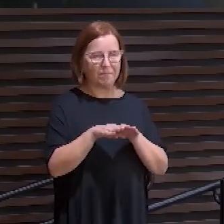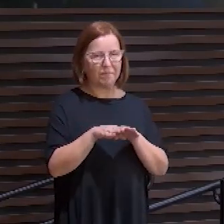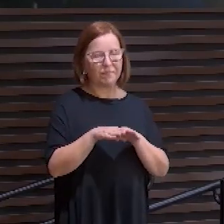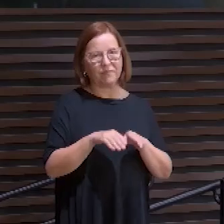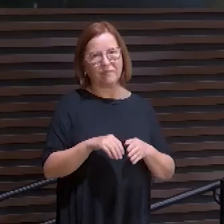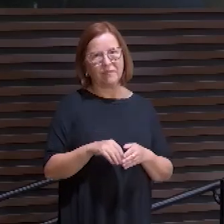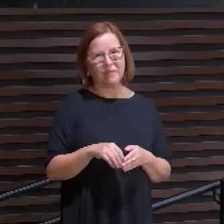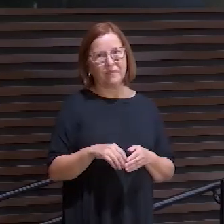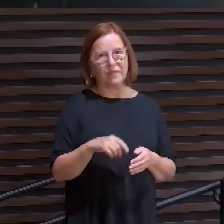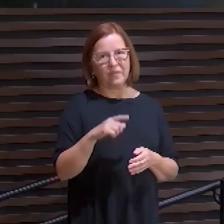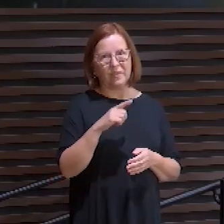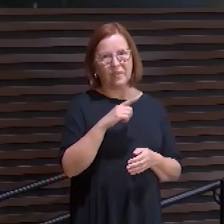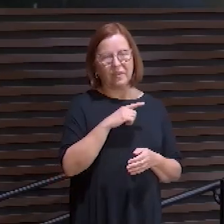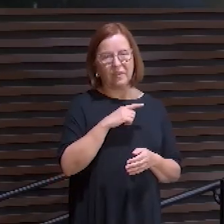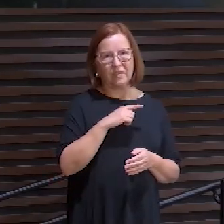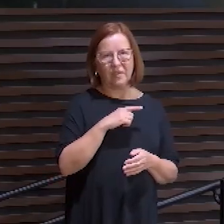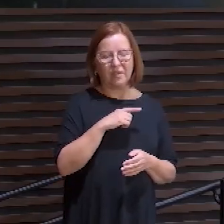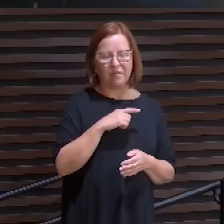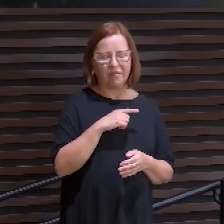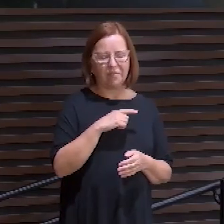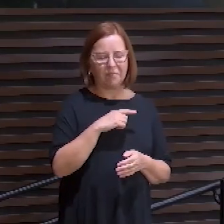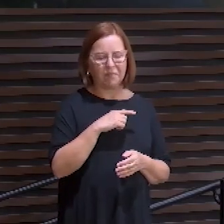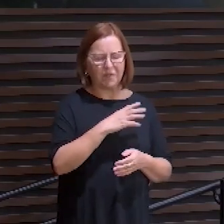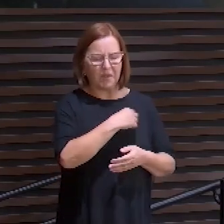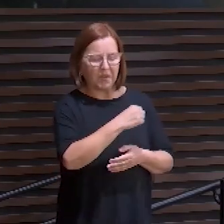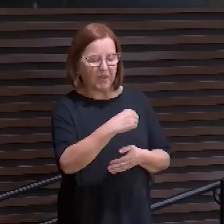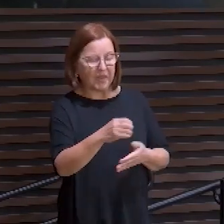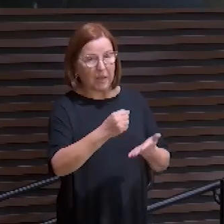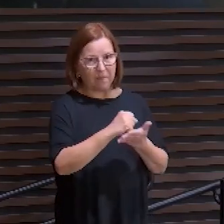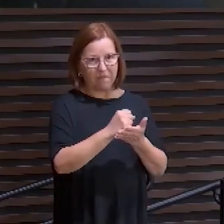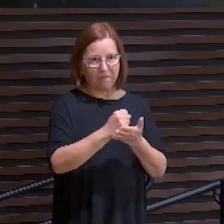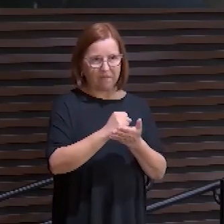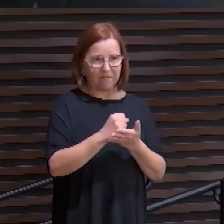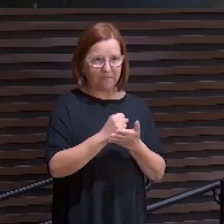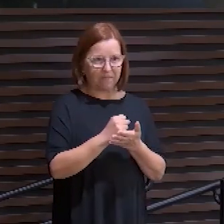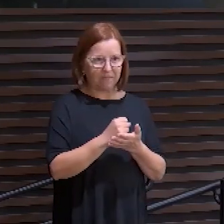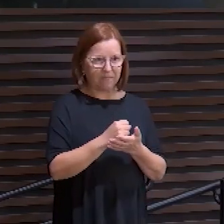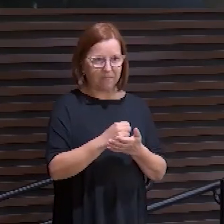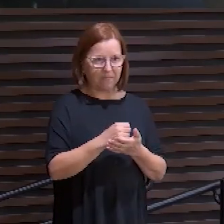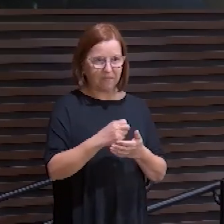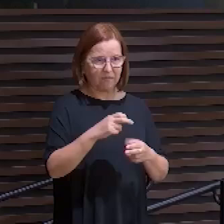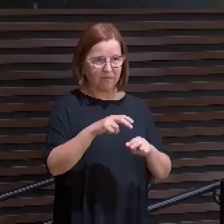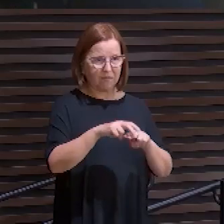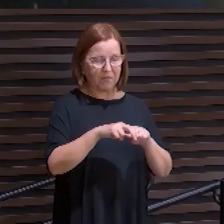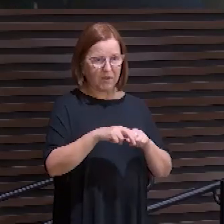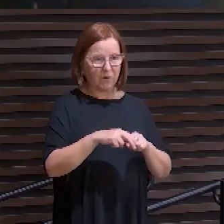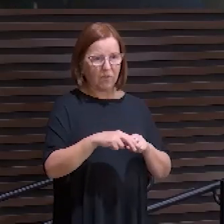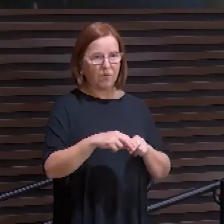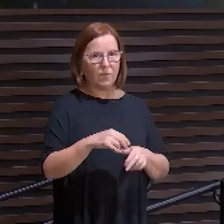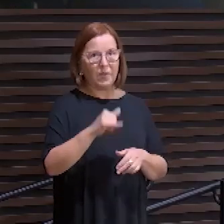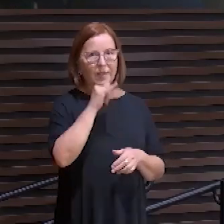também teve uma longa lista de descendentes marcados pelo exemplo do seu pai.